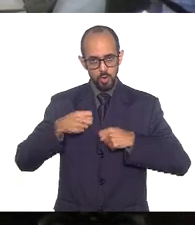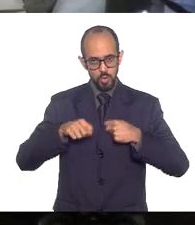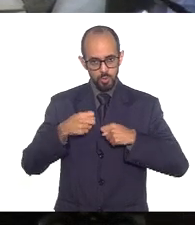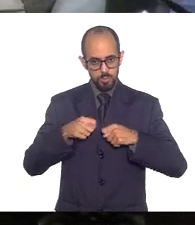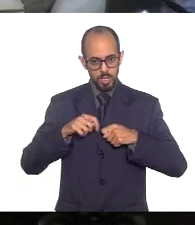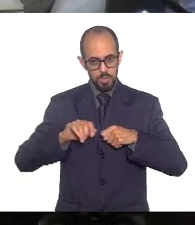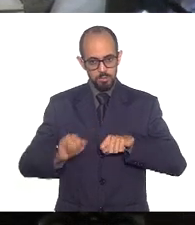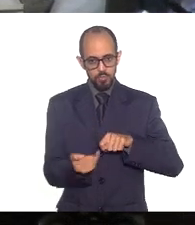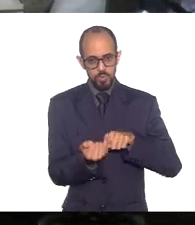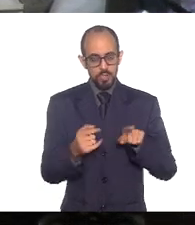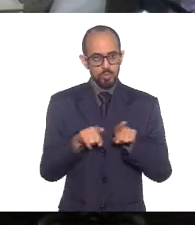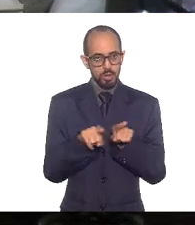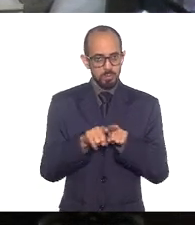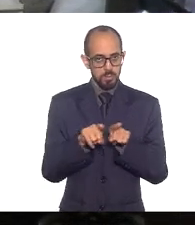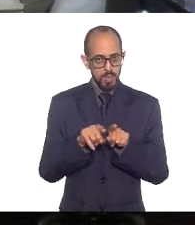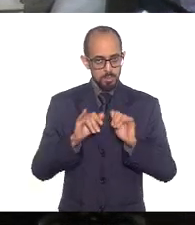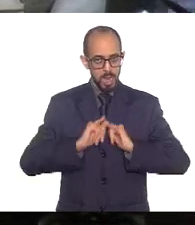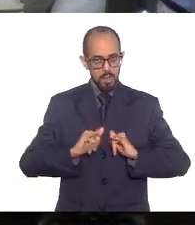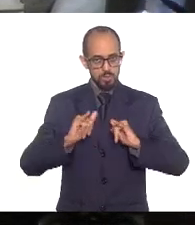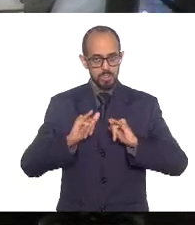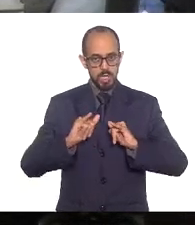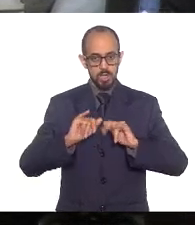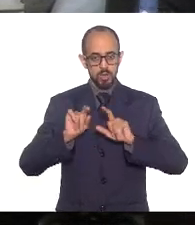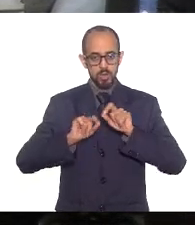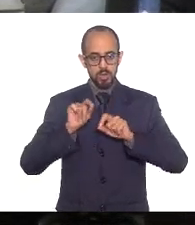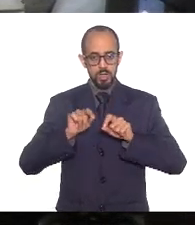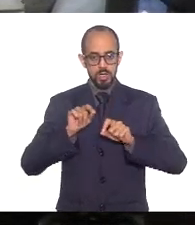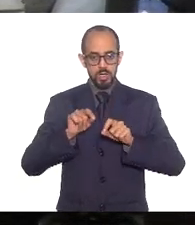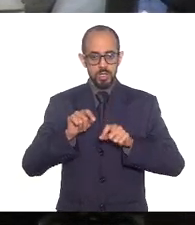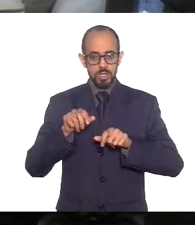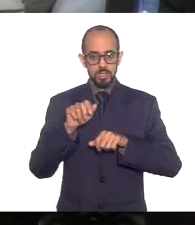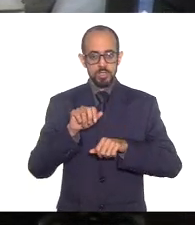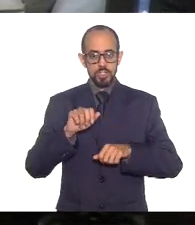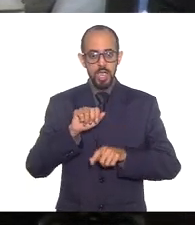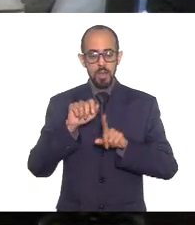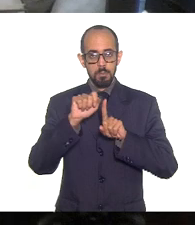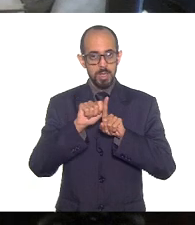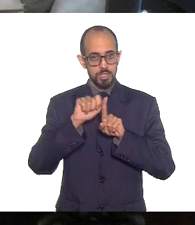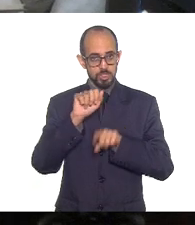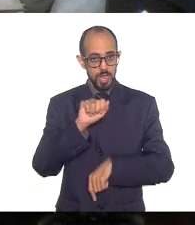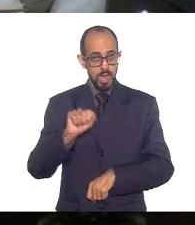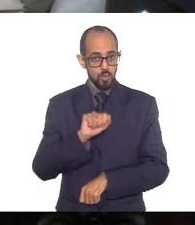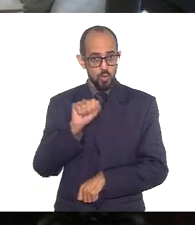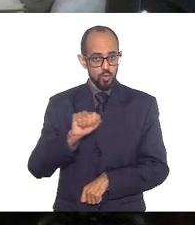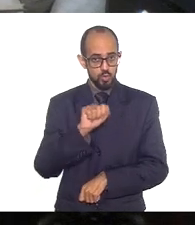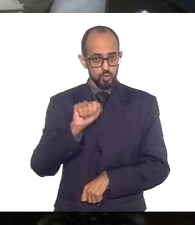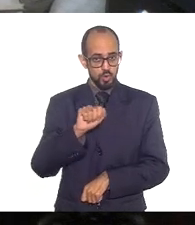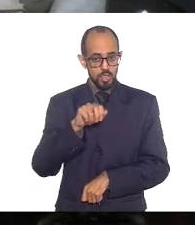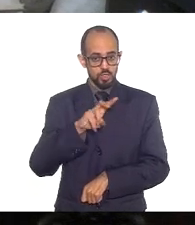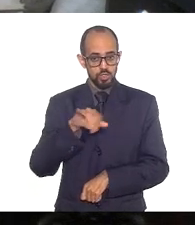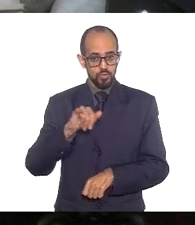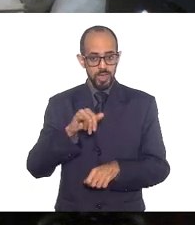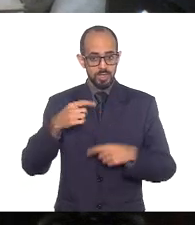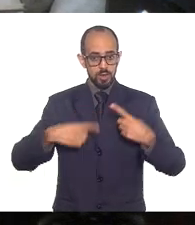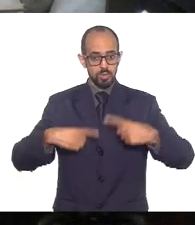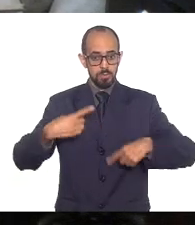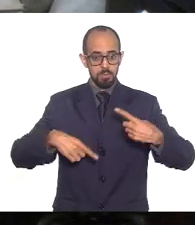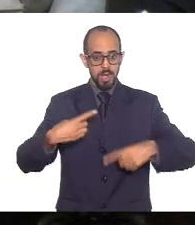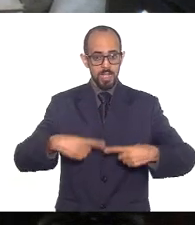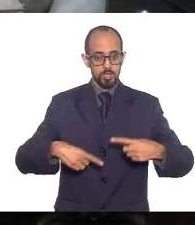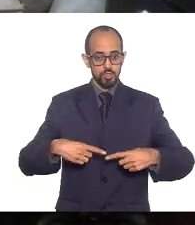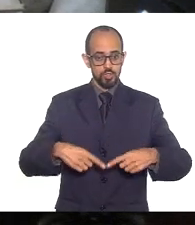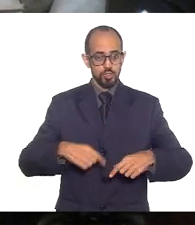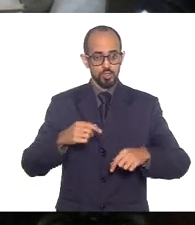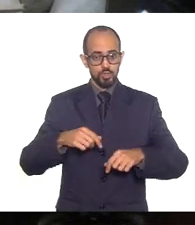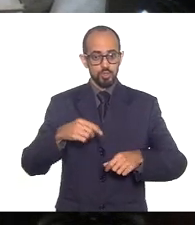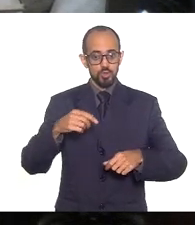aproveito para informar que a partir de agosto vamos travar o debate sobre a regulamentação do